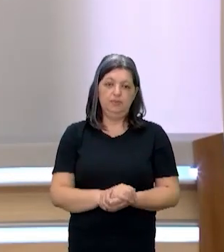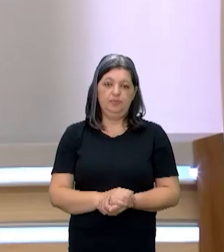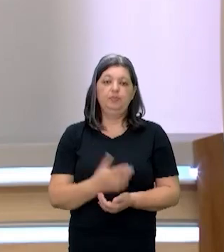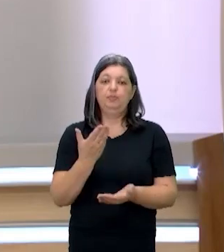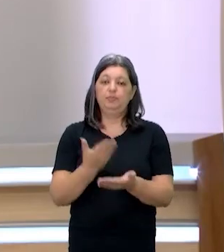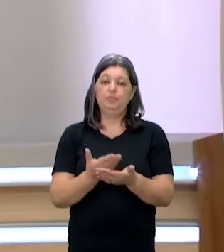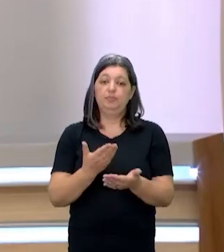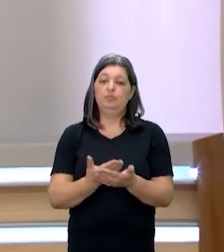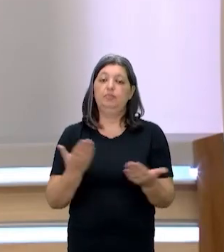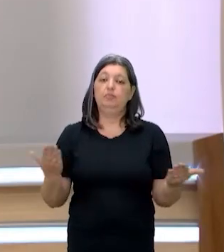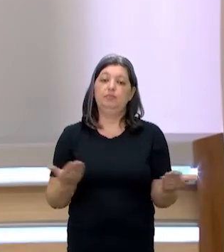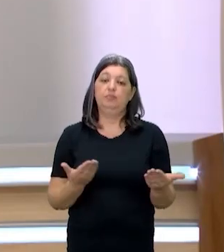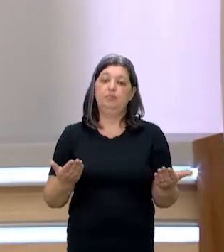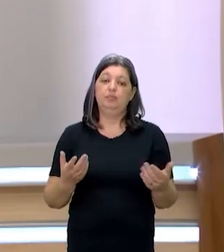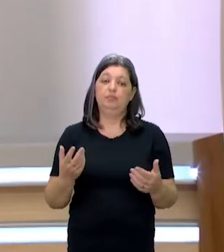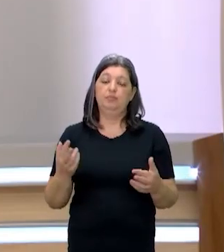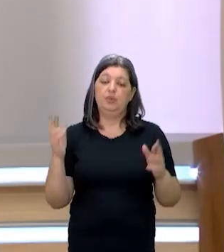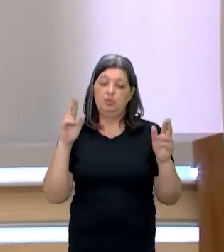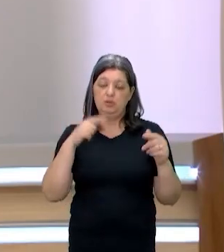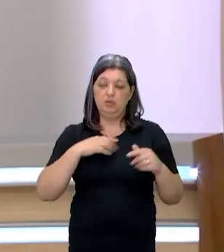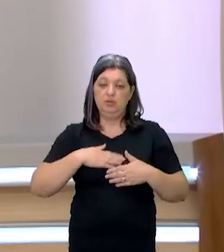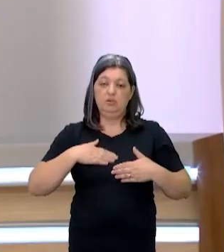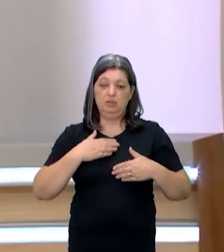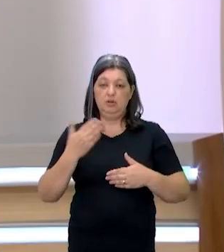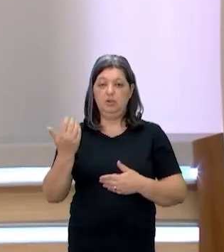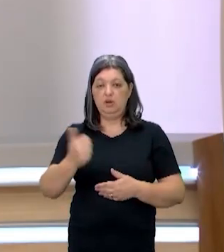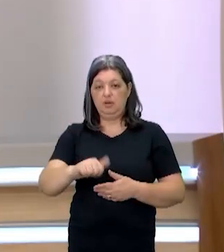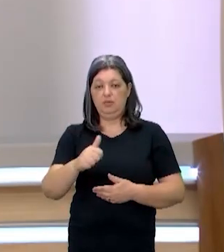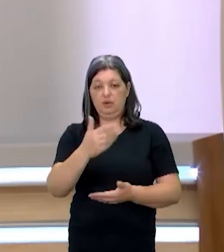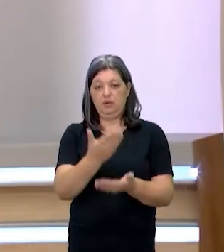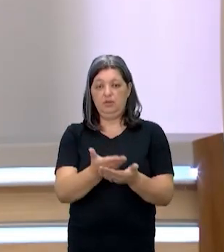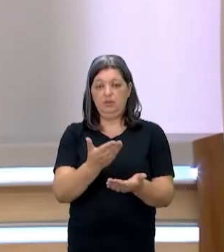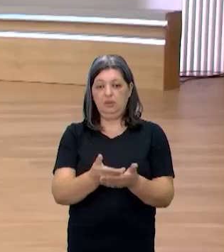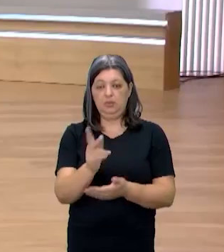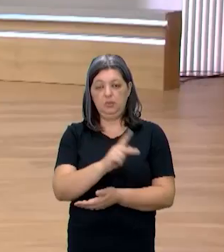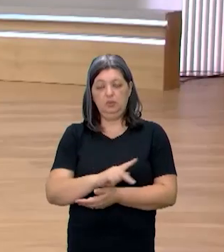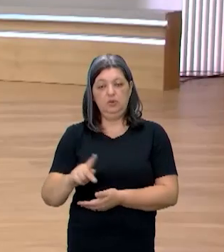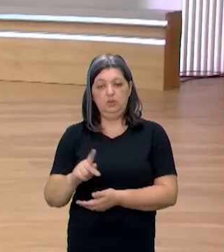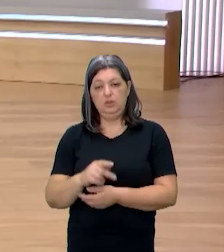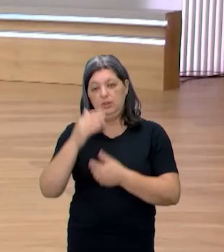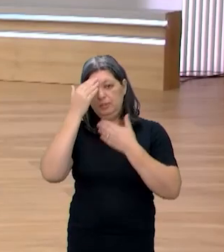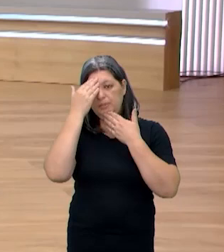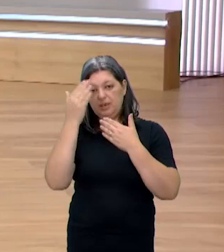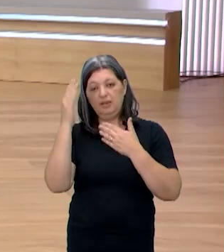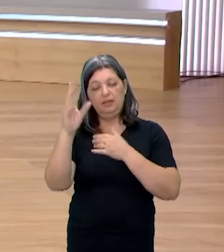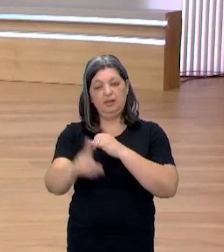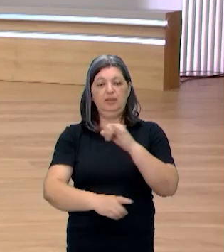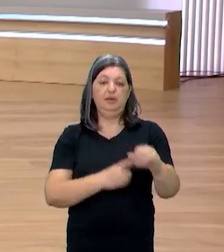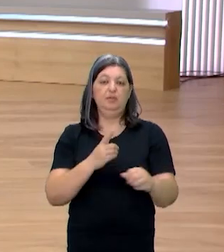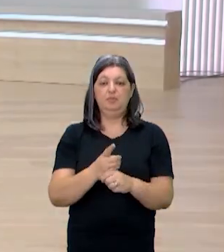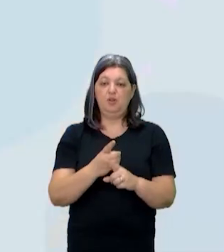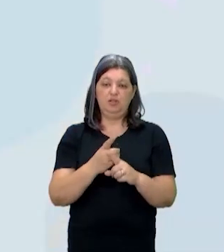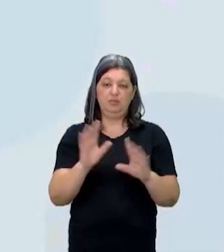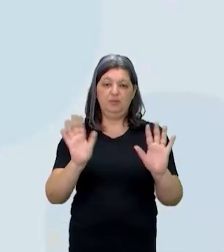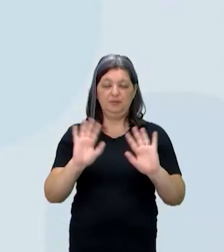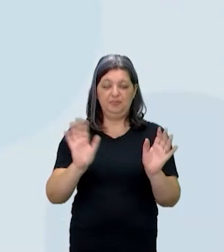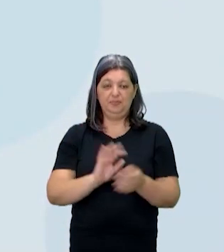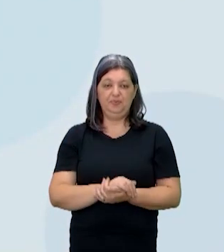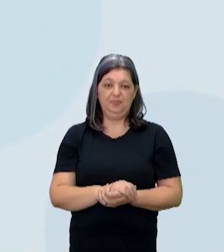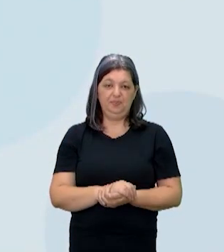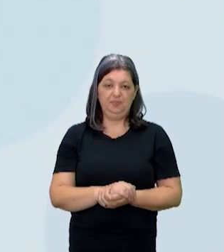é a aula de hoje e espero que vocês gostem. Avalie a nossa aula, professor Mauro, obrigada. Eu que agradeço, professor. E até a próxima, gente. Tchau. Tchau, tchau.